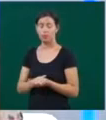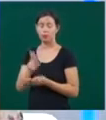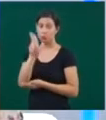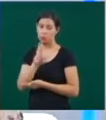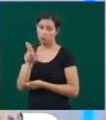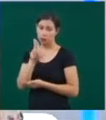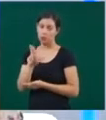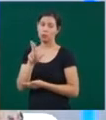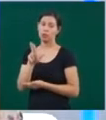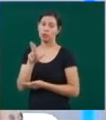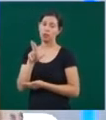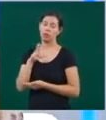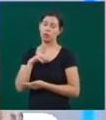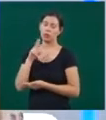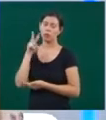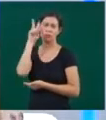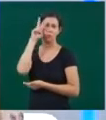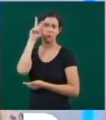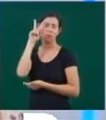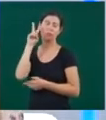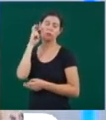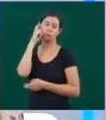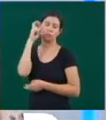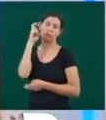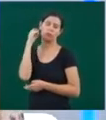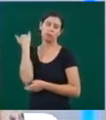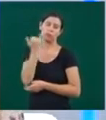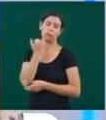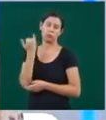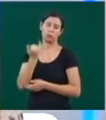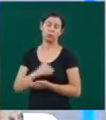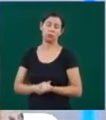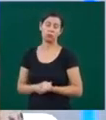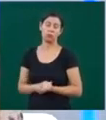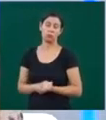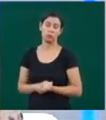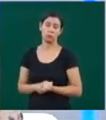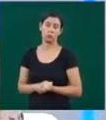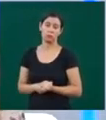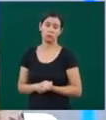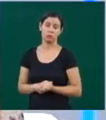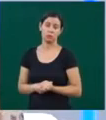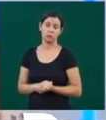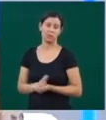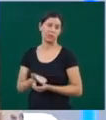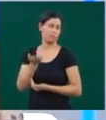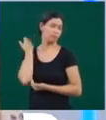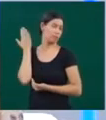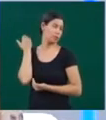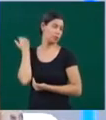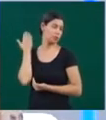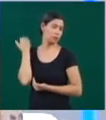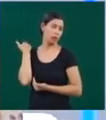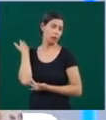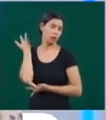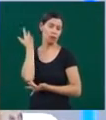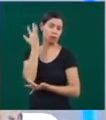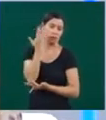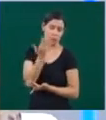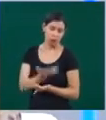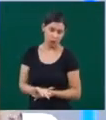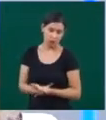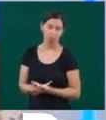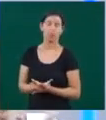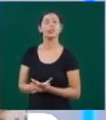do festival porque o bernardo é uma cidade que ela tem um histórico cultural muito muito forte desde sempre e há um tempo